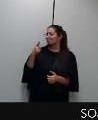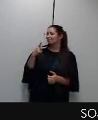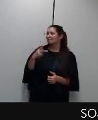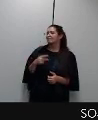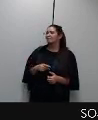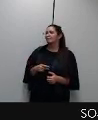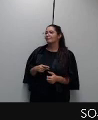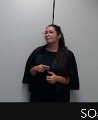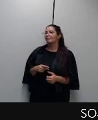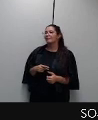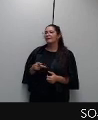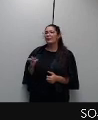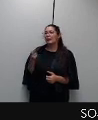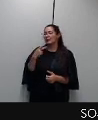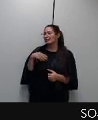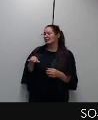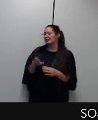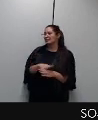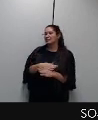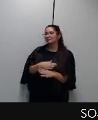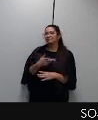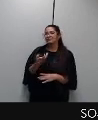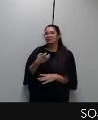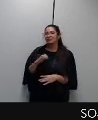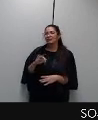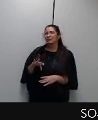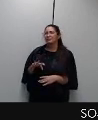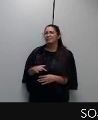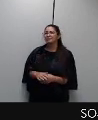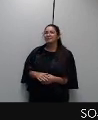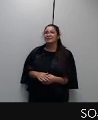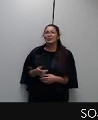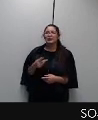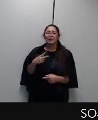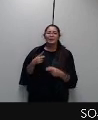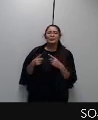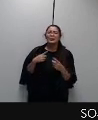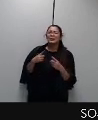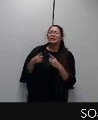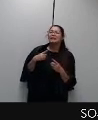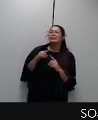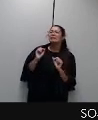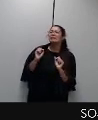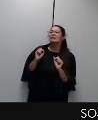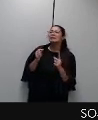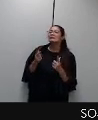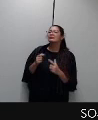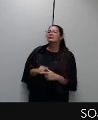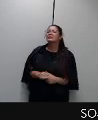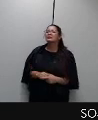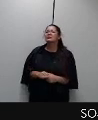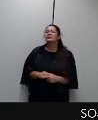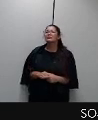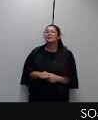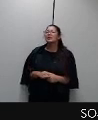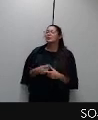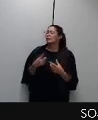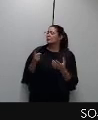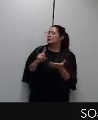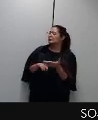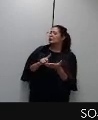castelo destaca é perfeito eu me dava então aos a minha sipar e se todos estão de acordo com a